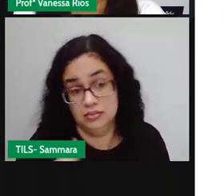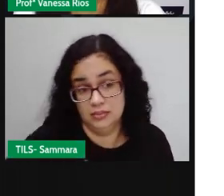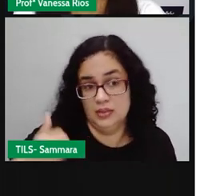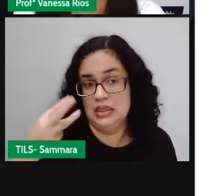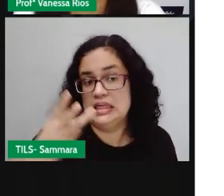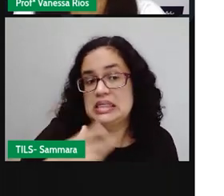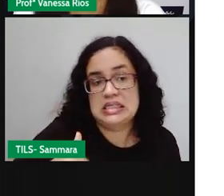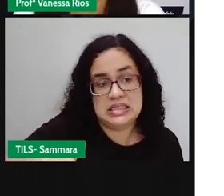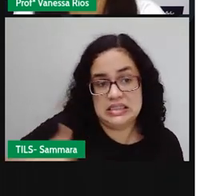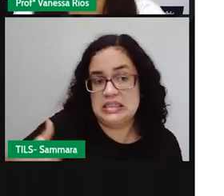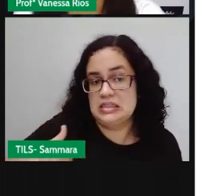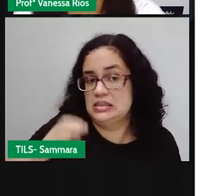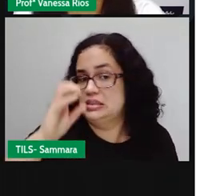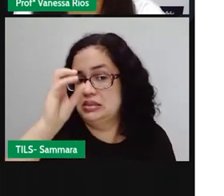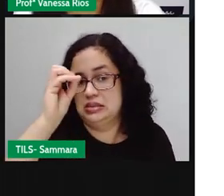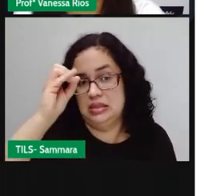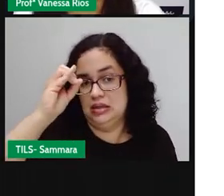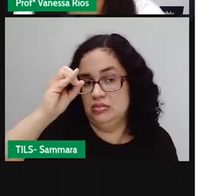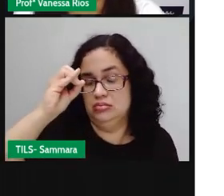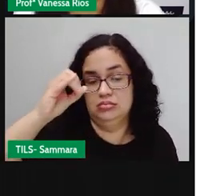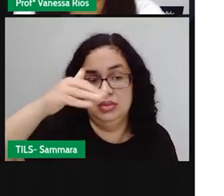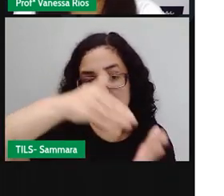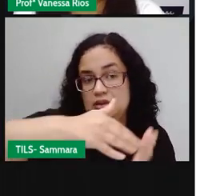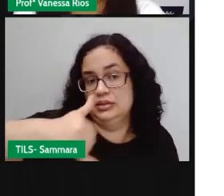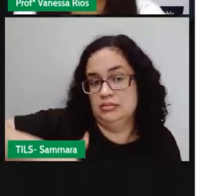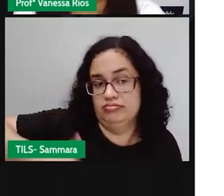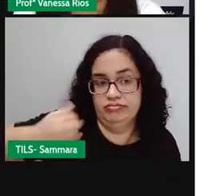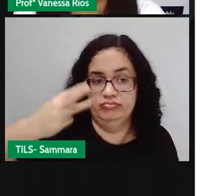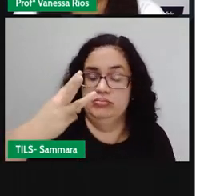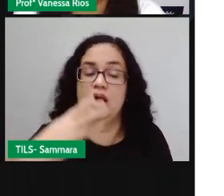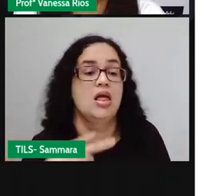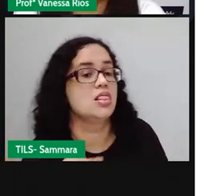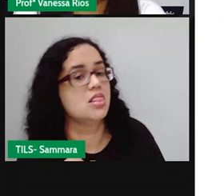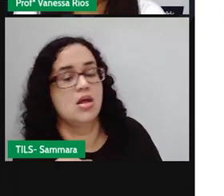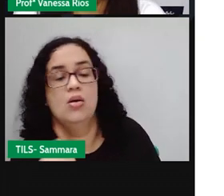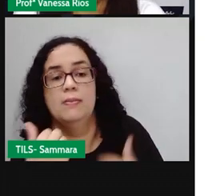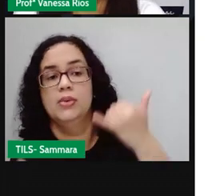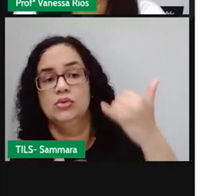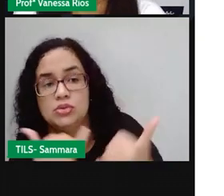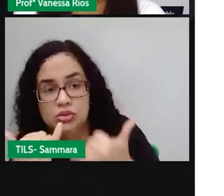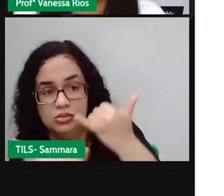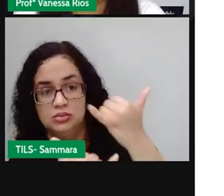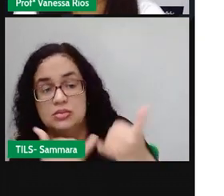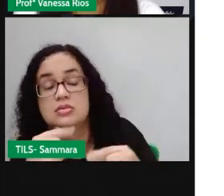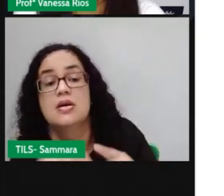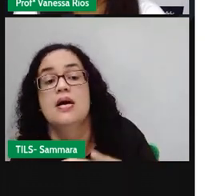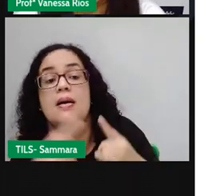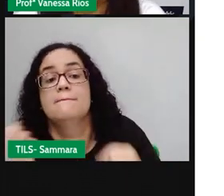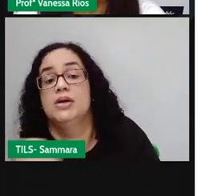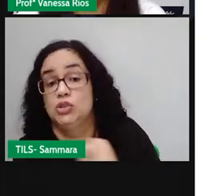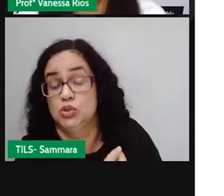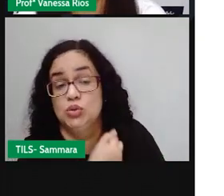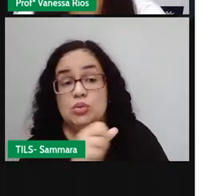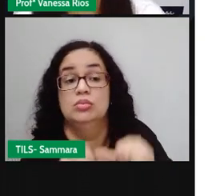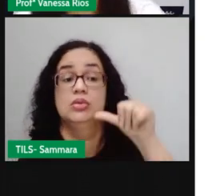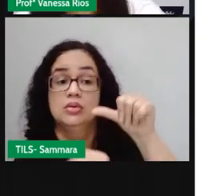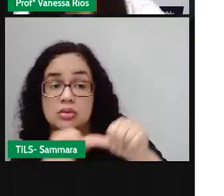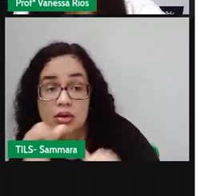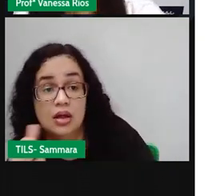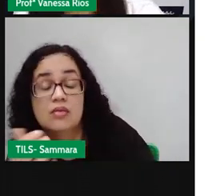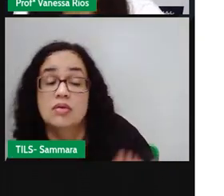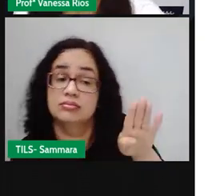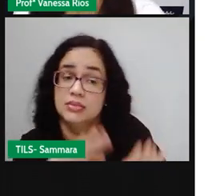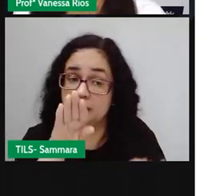que crianças de 0 até 3 não pode brincar com este brinquedo. Mas o número aí muda, vai depender